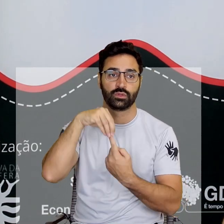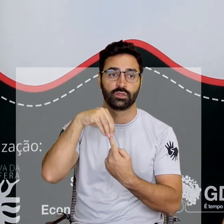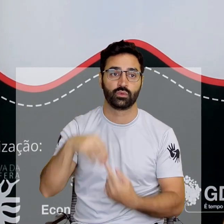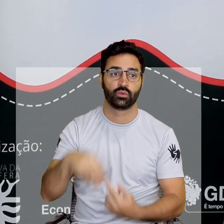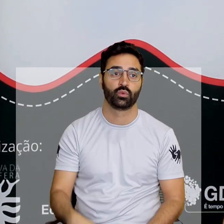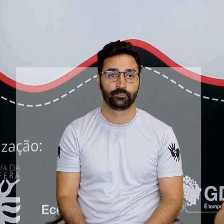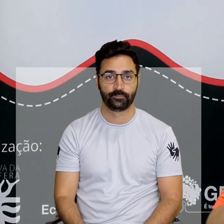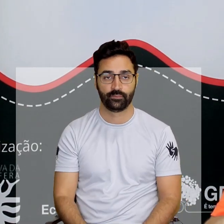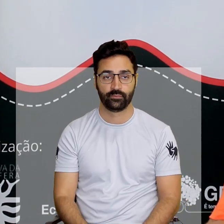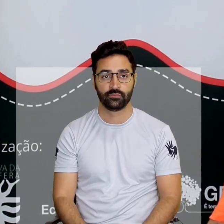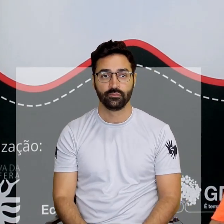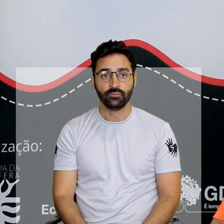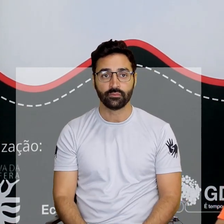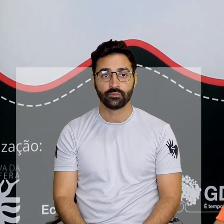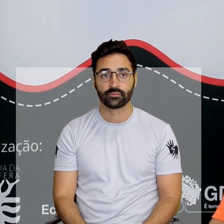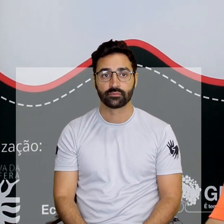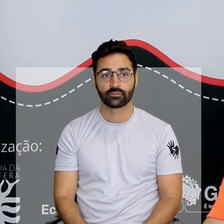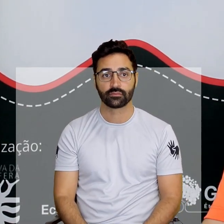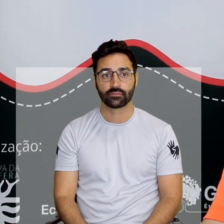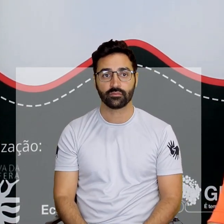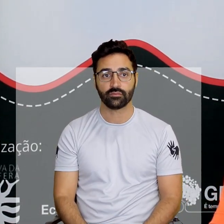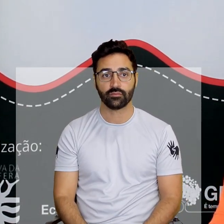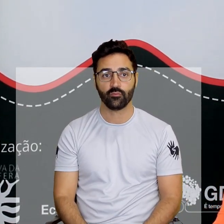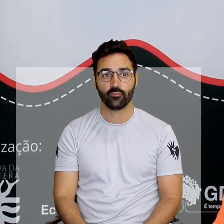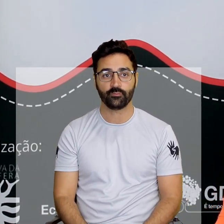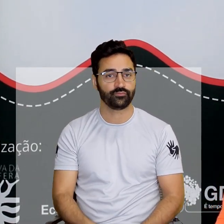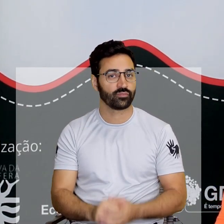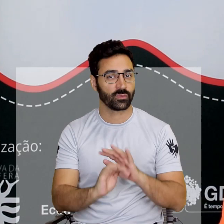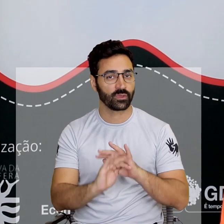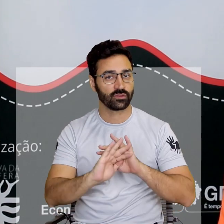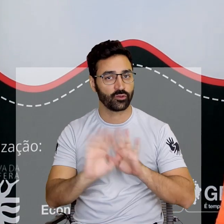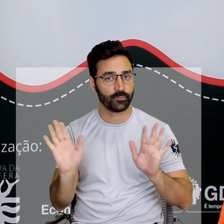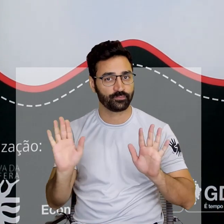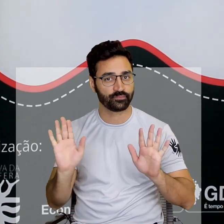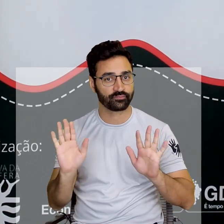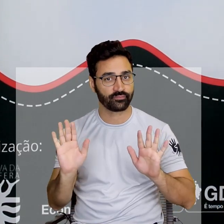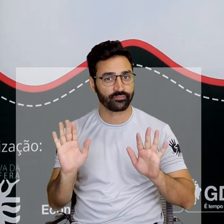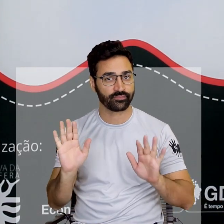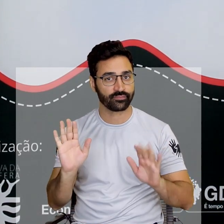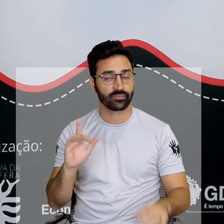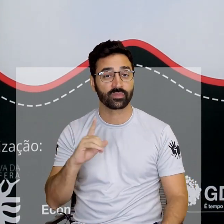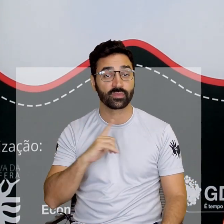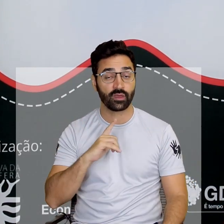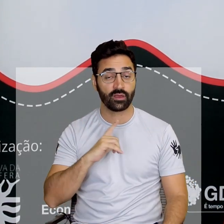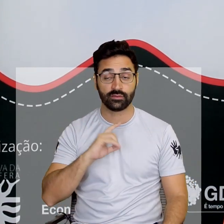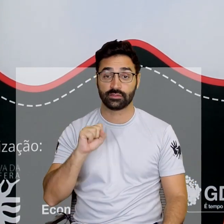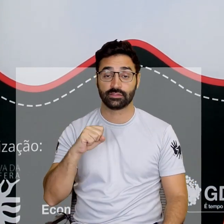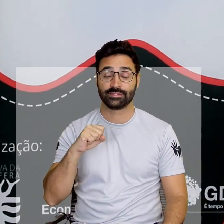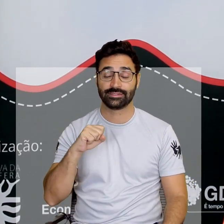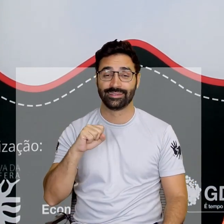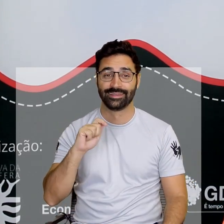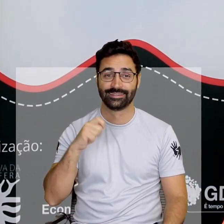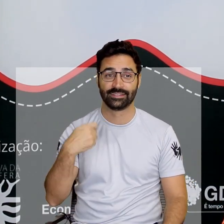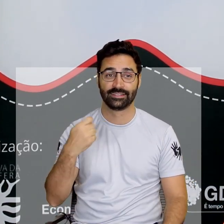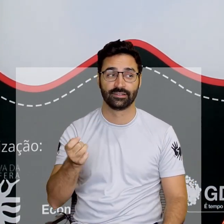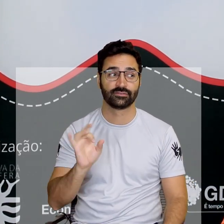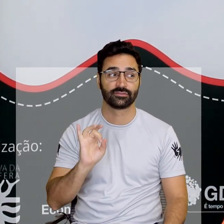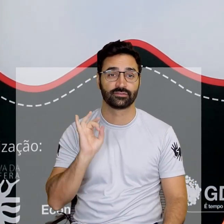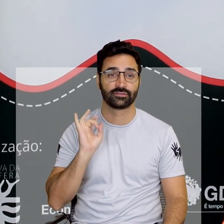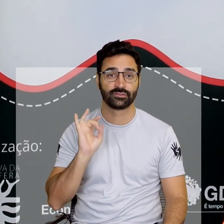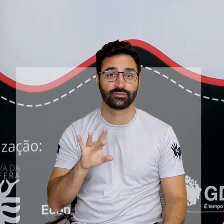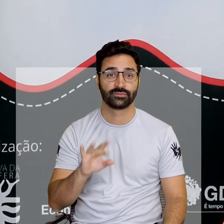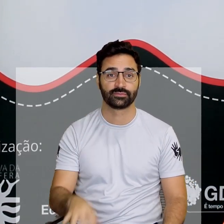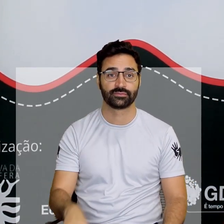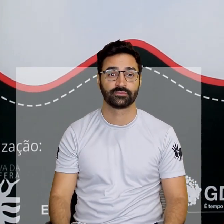E aí, só. Só. Tem um sinal para só, sabia? Ó,